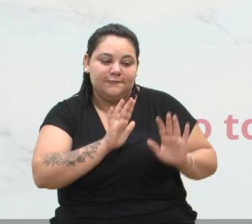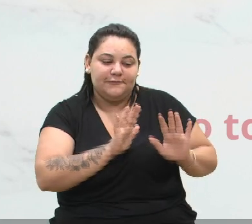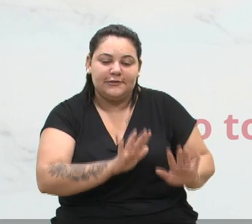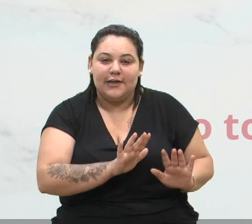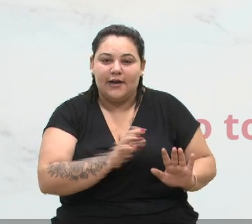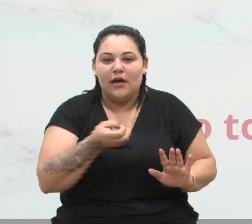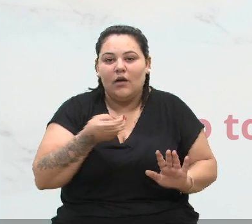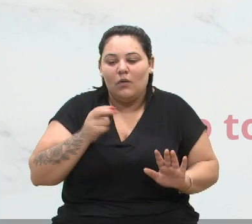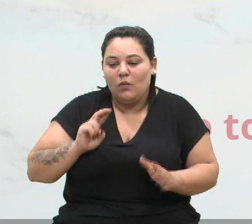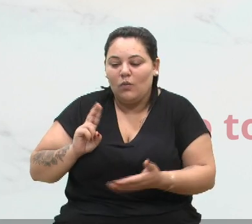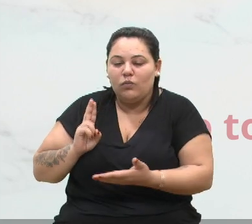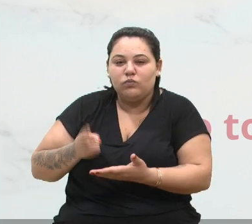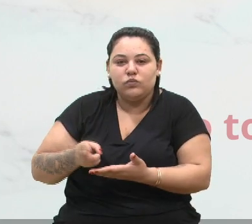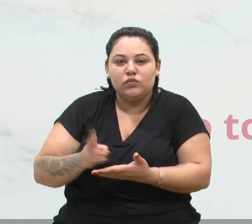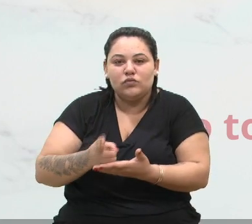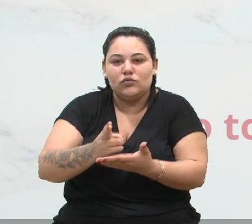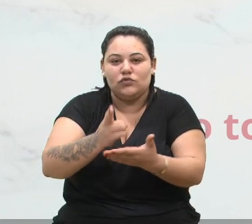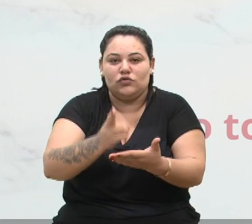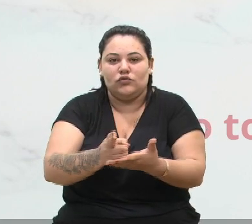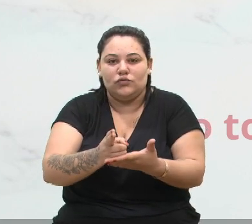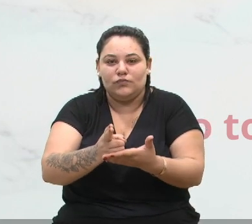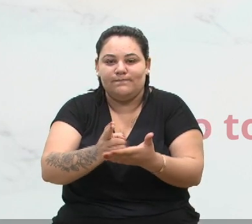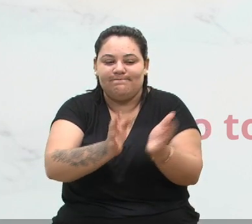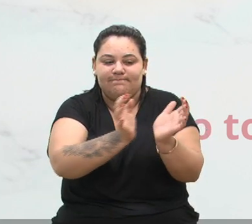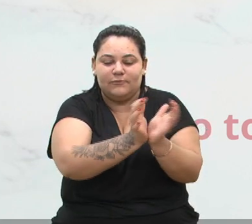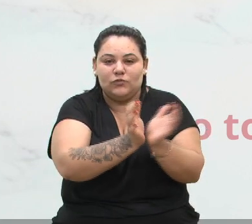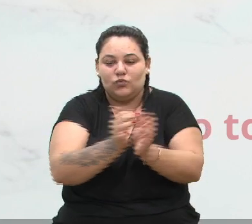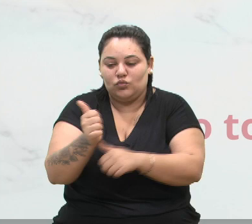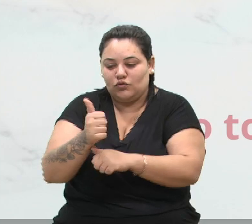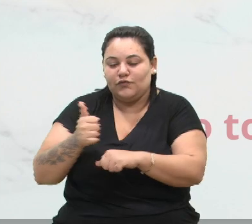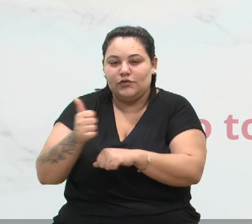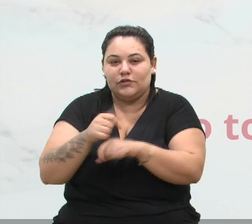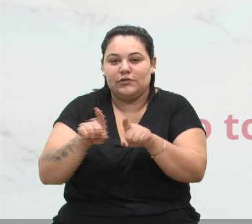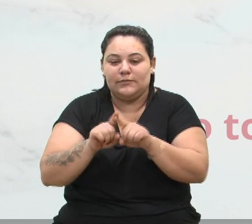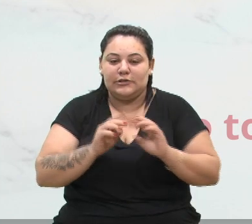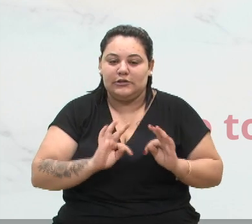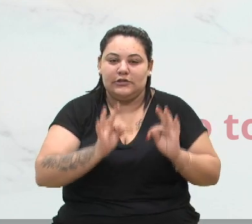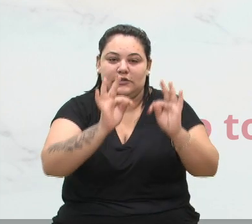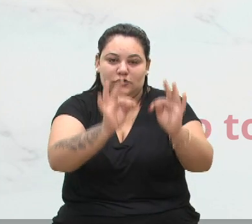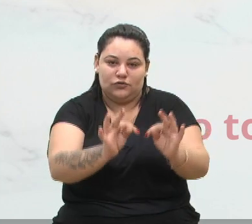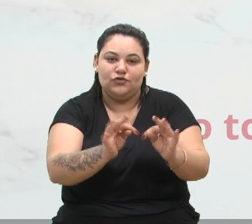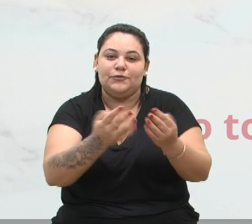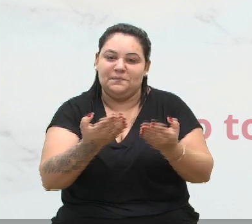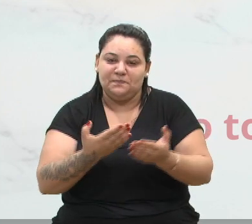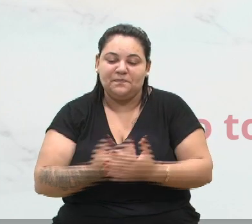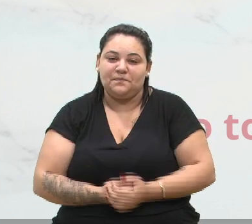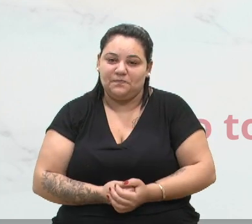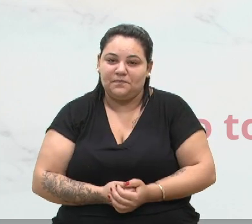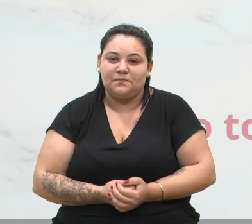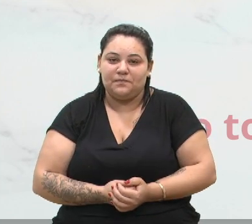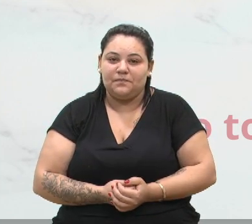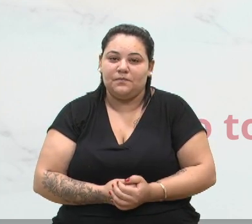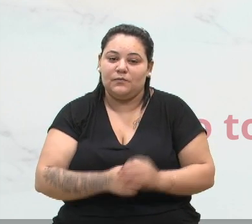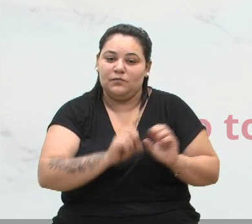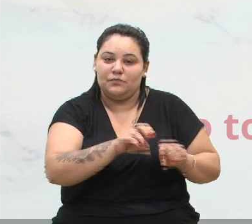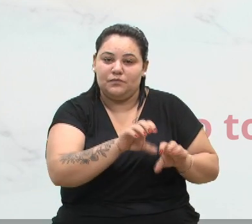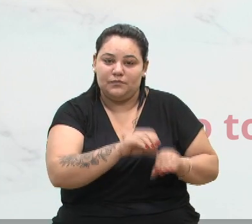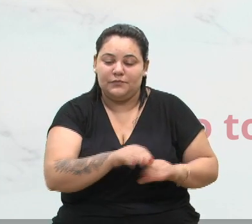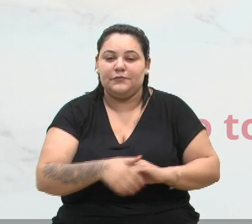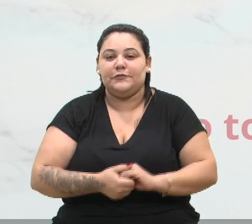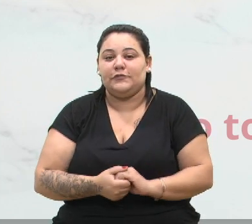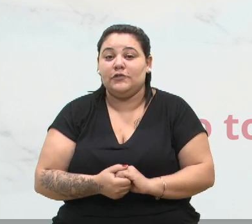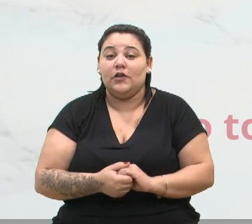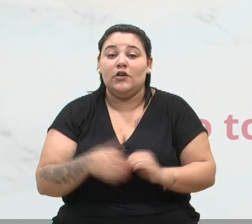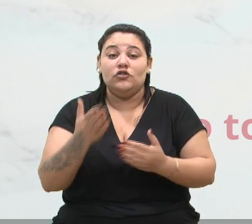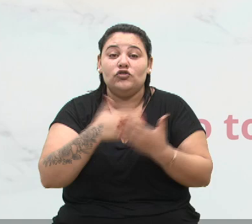ou continuam na rede profissional e tecnológica, né, no ensino médio.